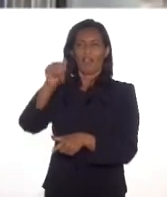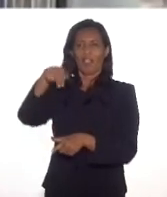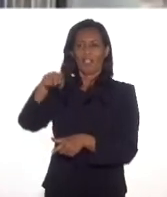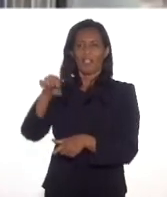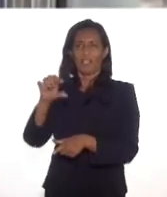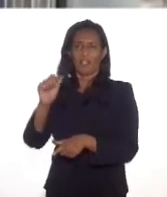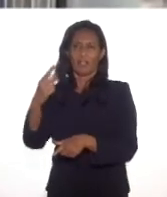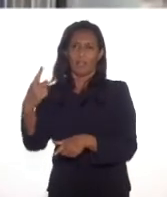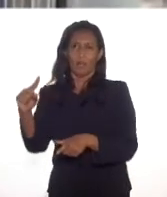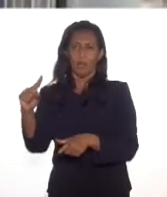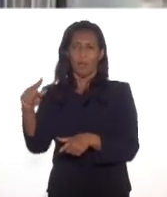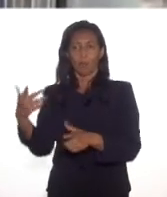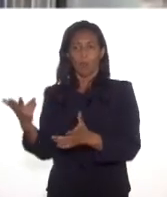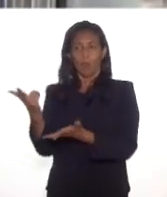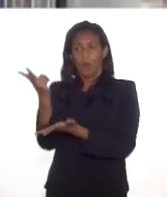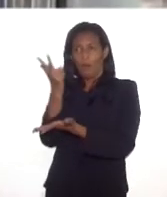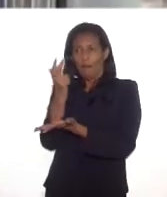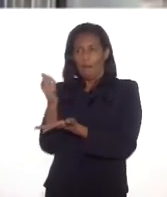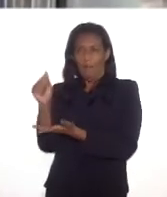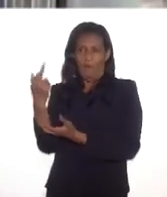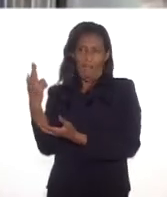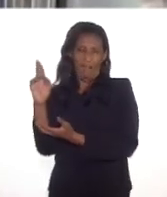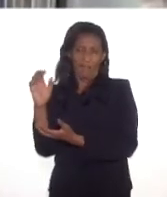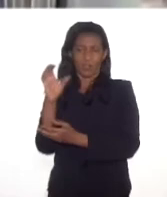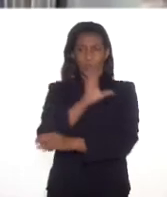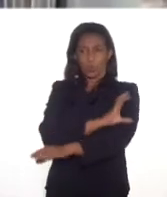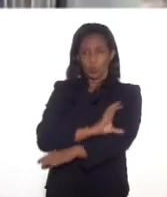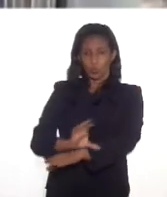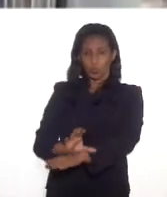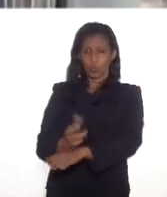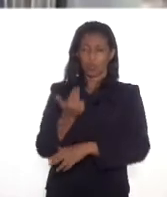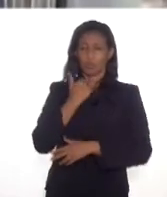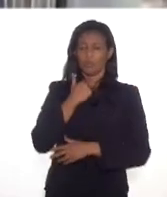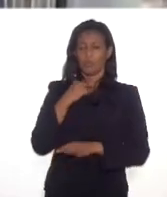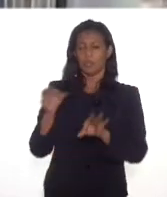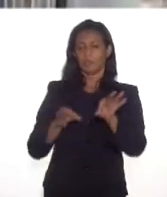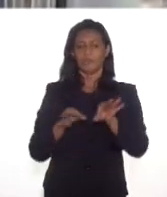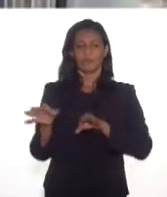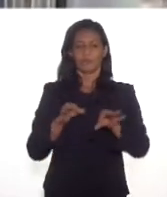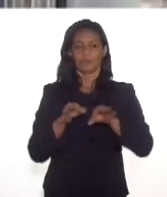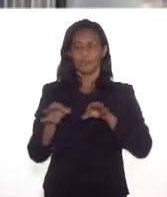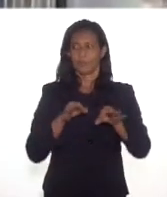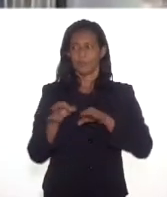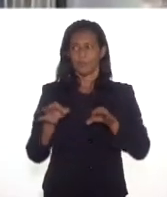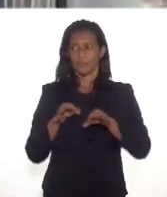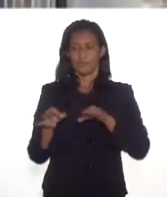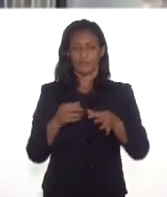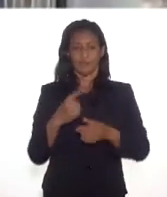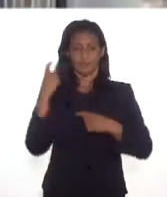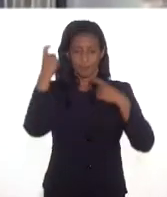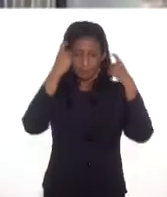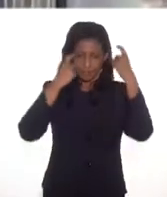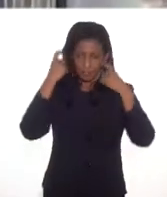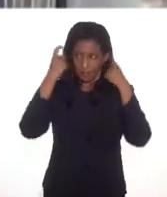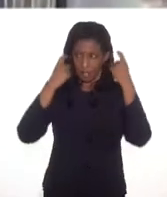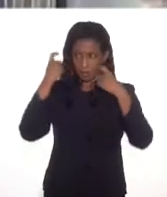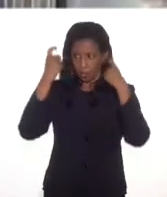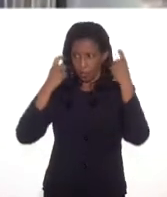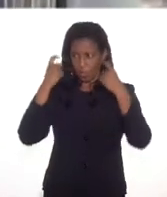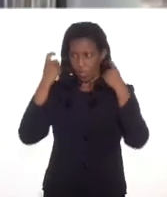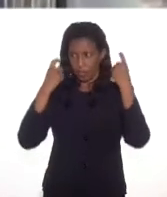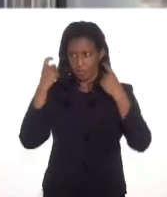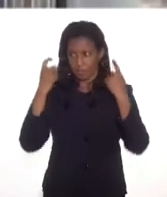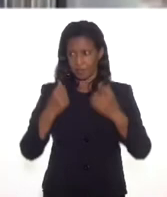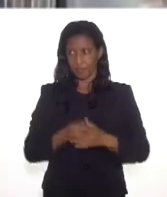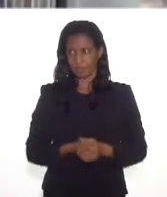realmente arte, cultura, nós não podemos, de forma alguma, deixar de preocupar, às vezes, o